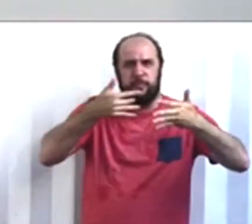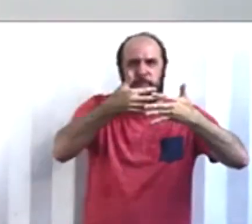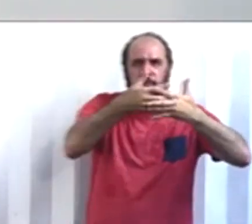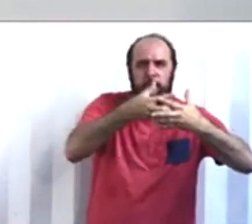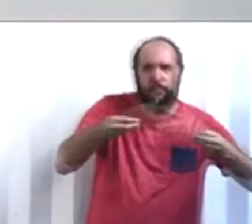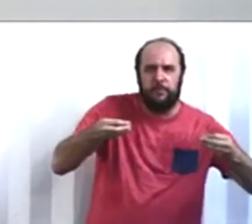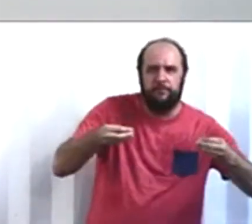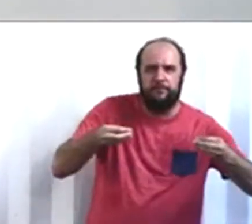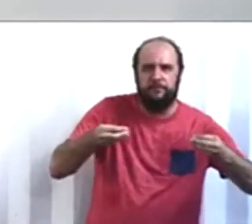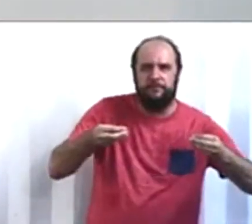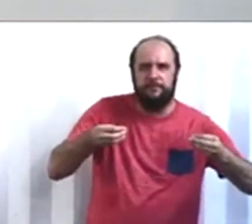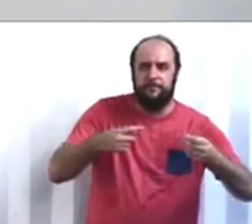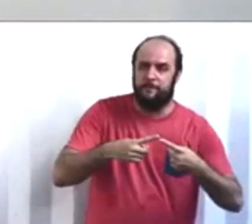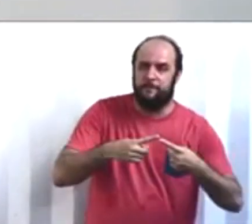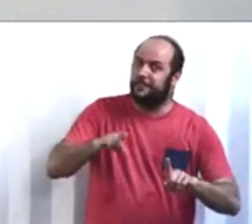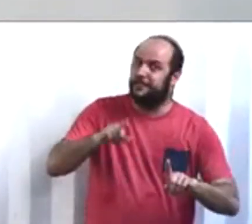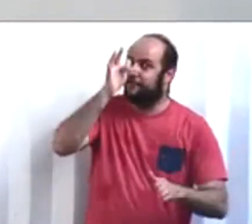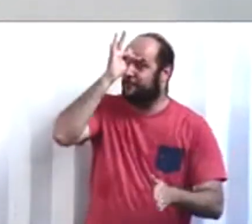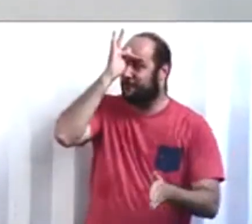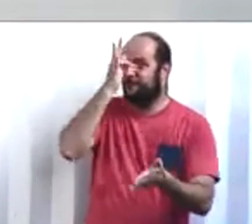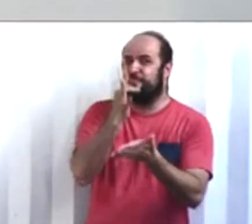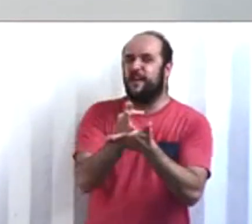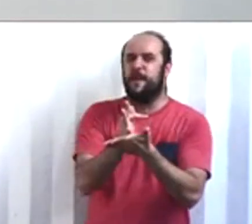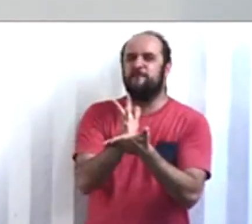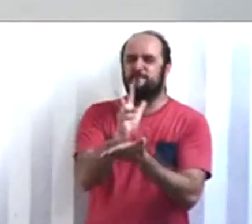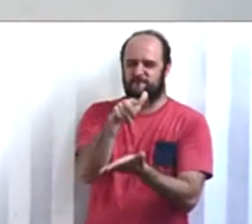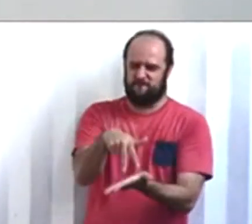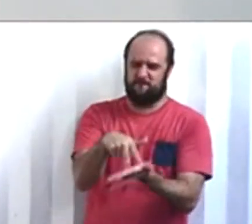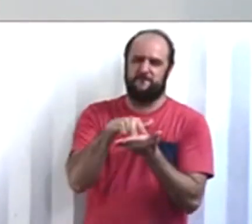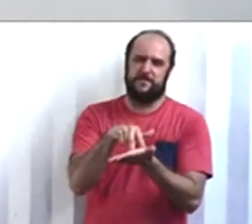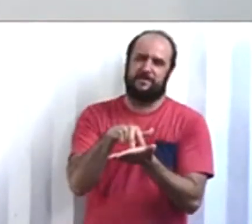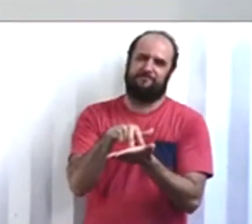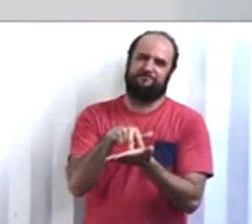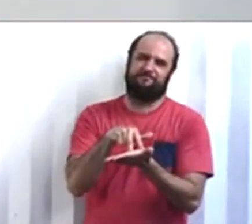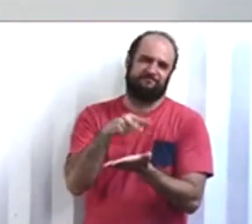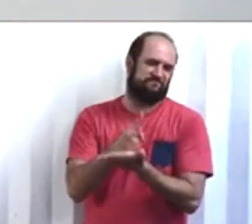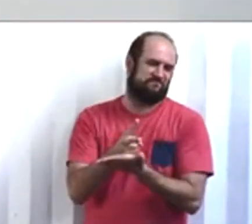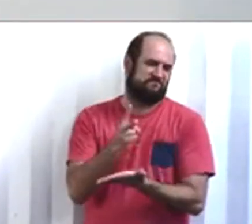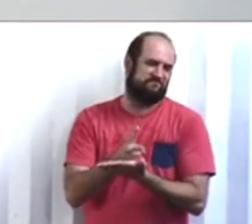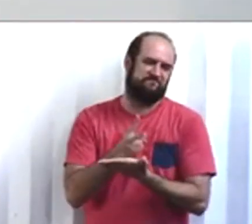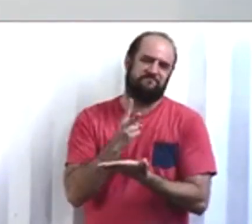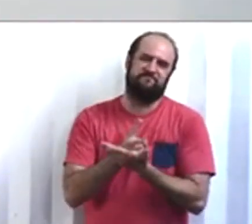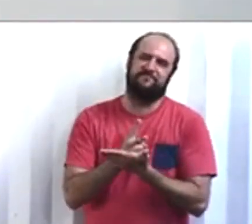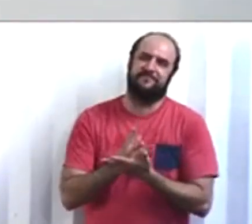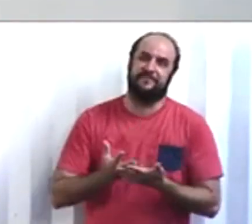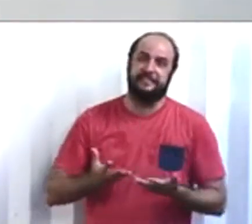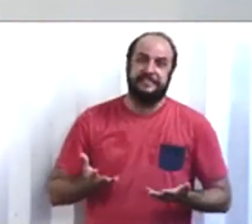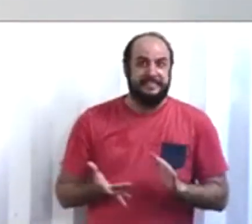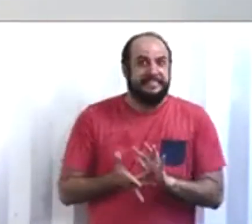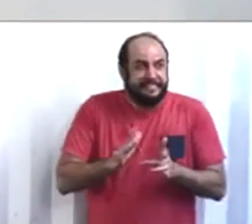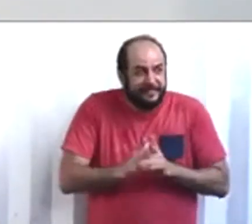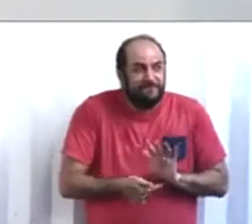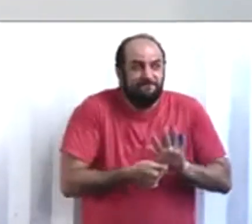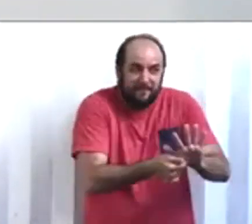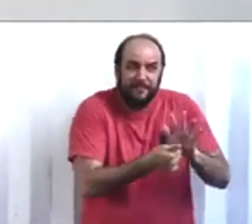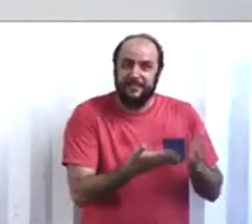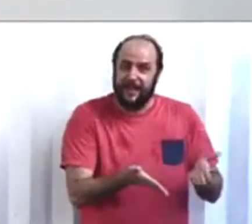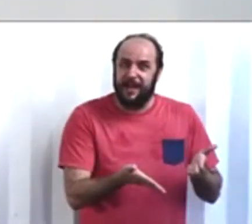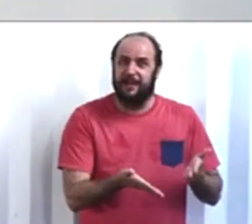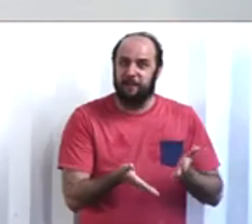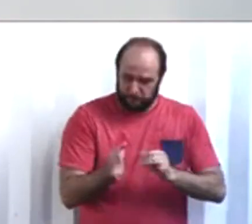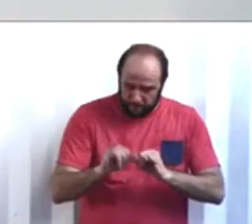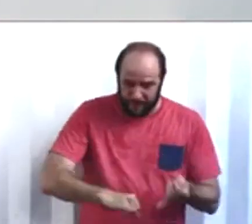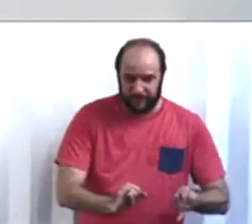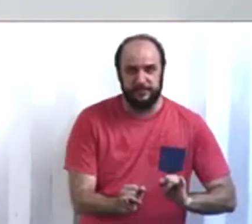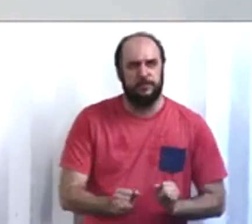é sempre primordial, é sempre essencial. E é isso que Jesus foi fazer naquele dia, quando ele